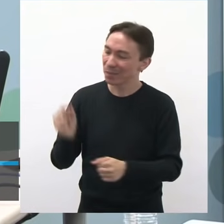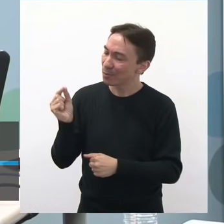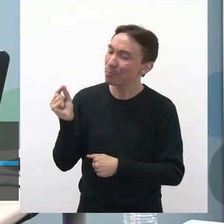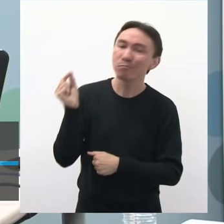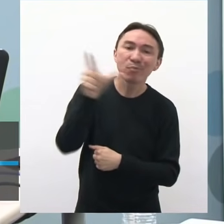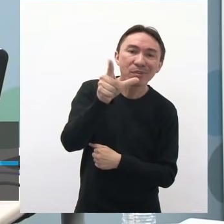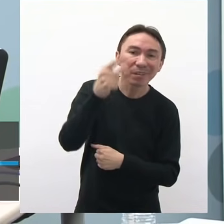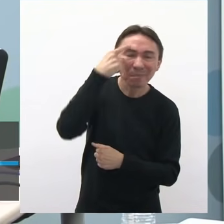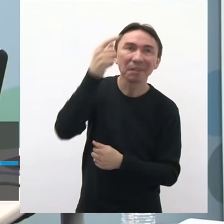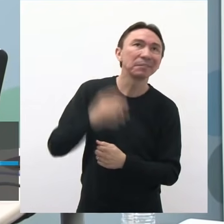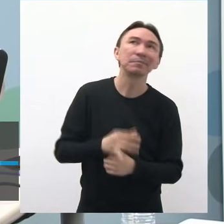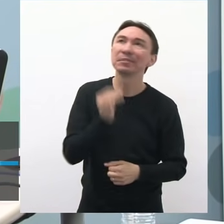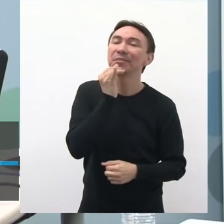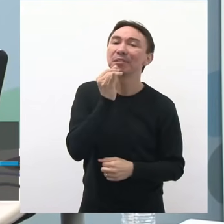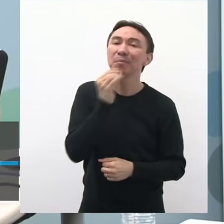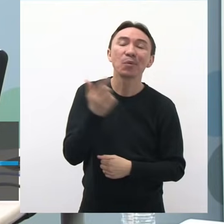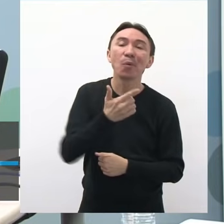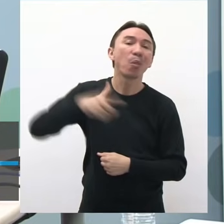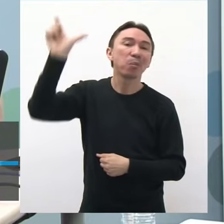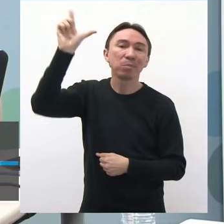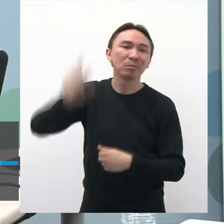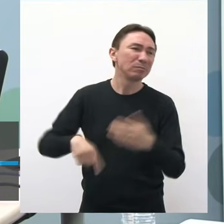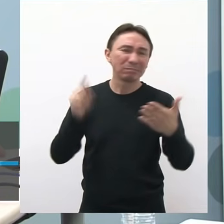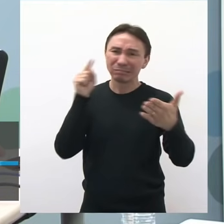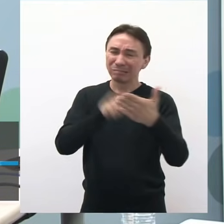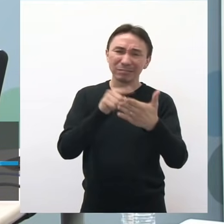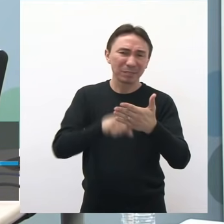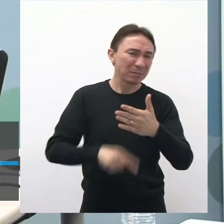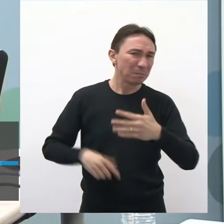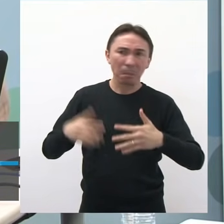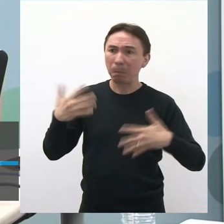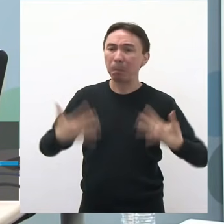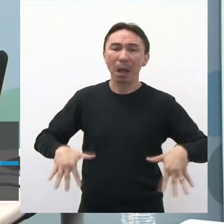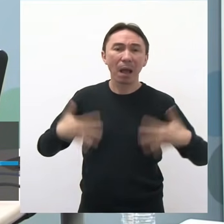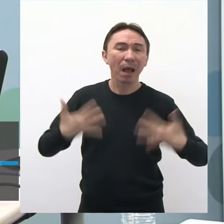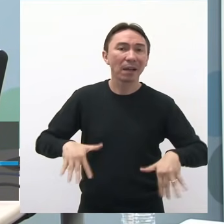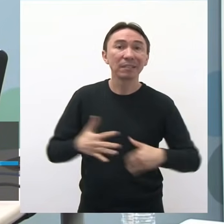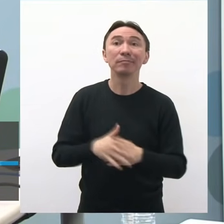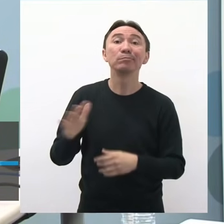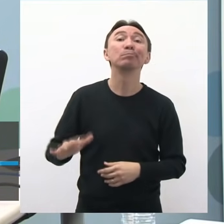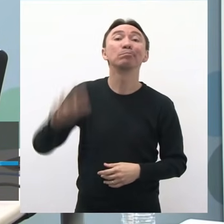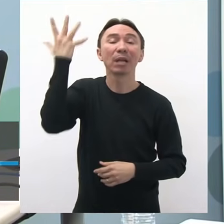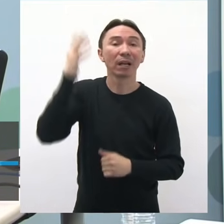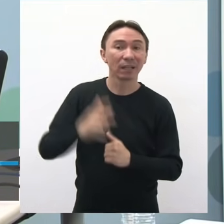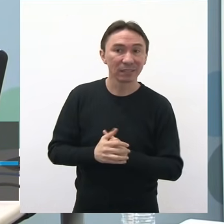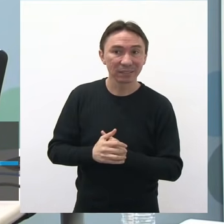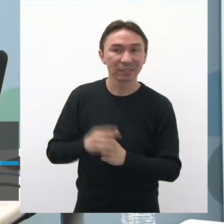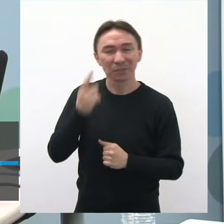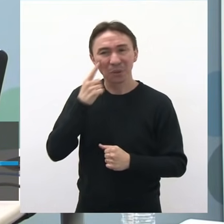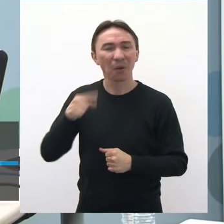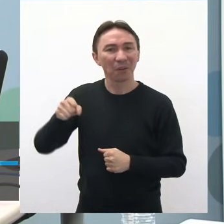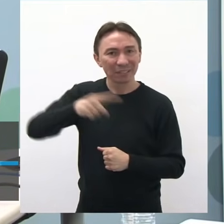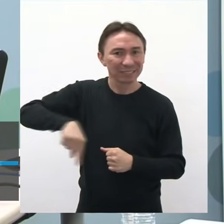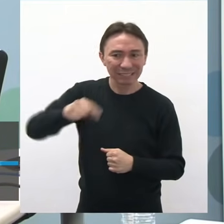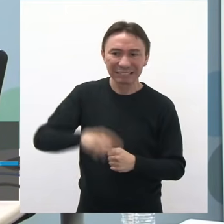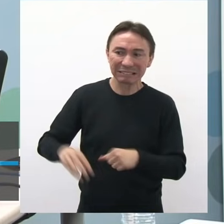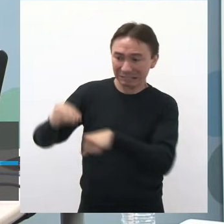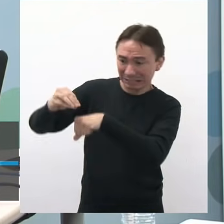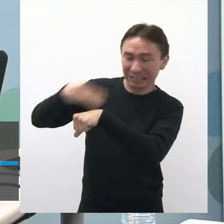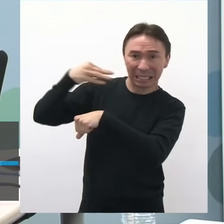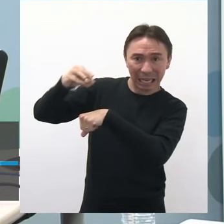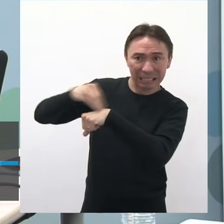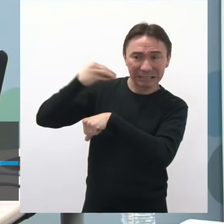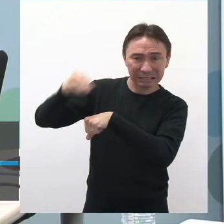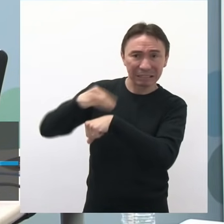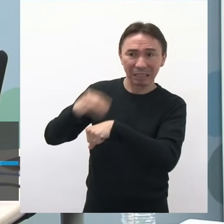gente estivesse falando de objetivos maiores, mais complexos? O que aconteceria se a gente seguisse passos, dicas e instruções